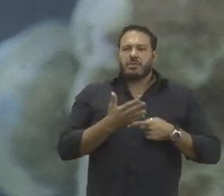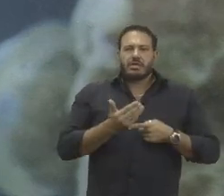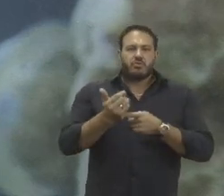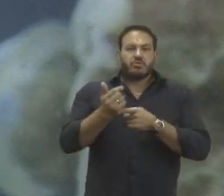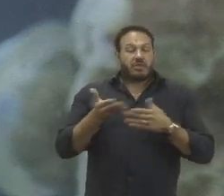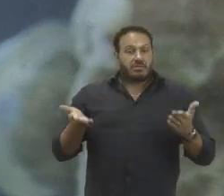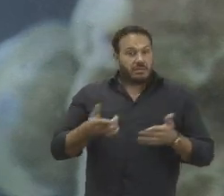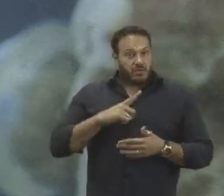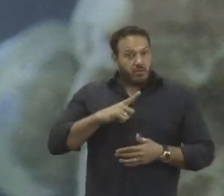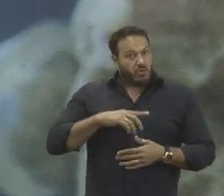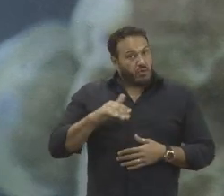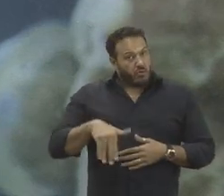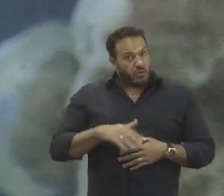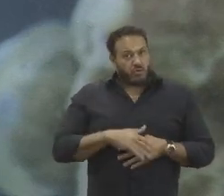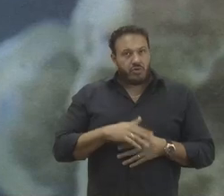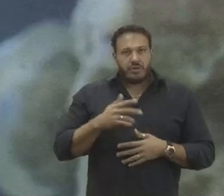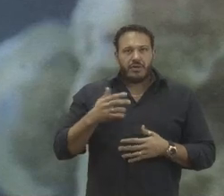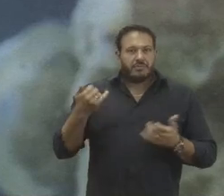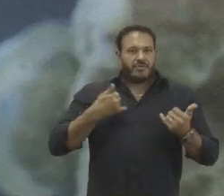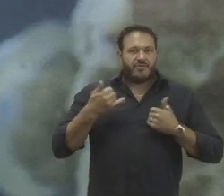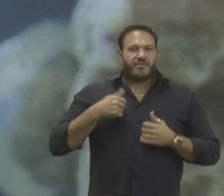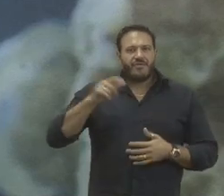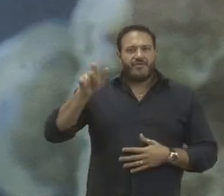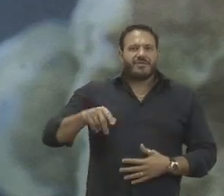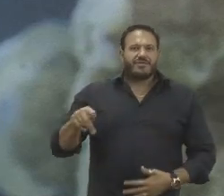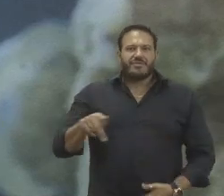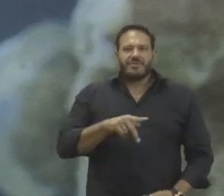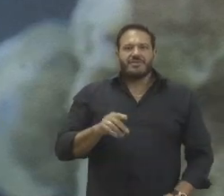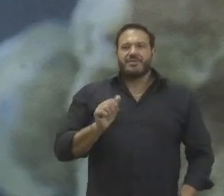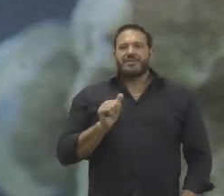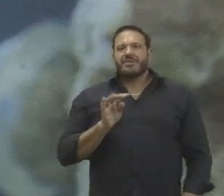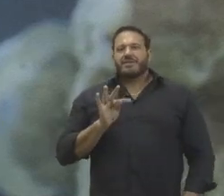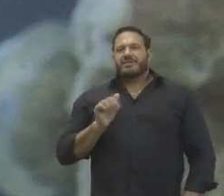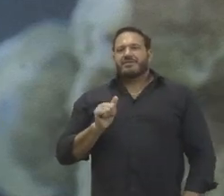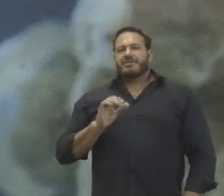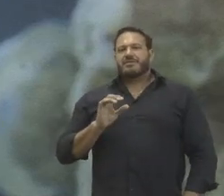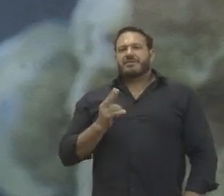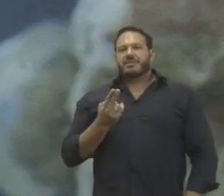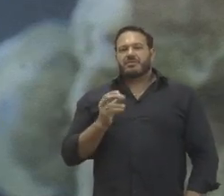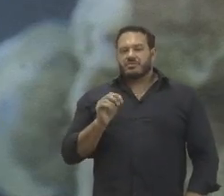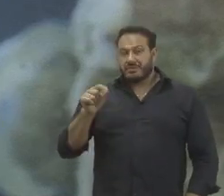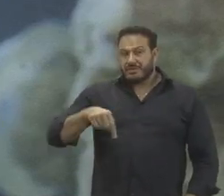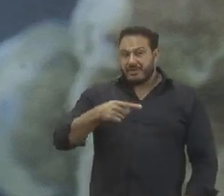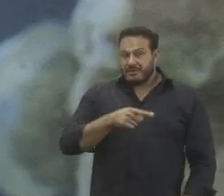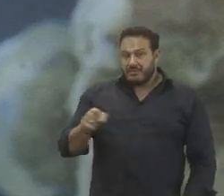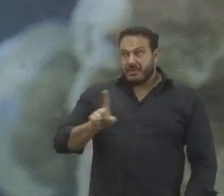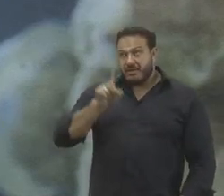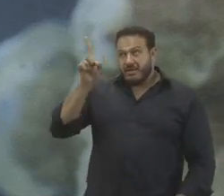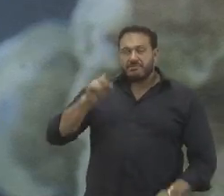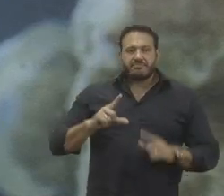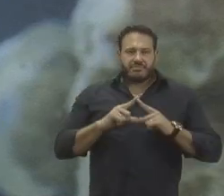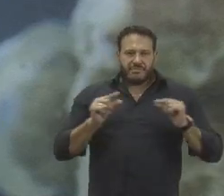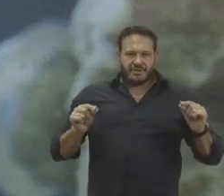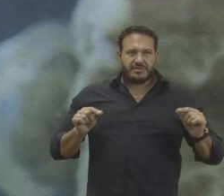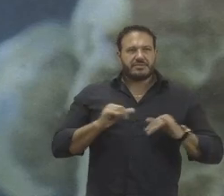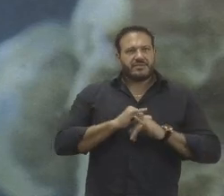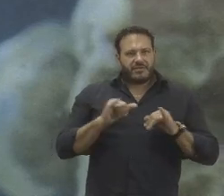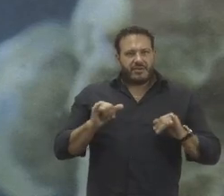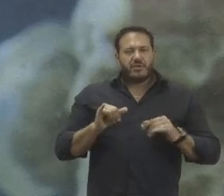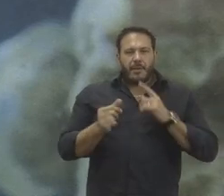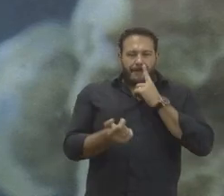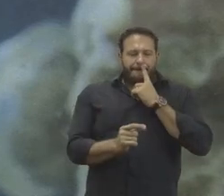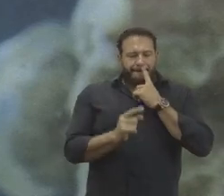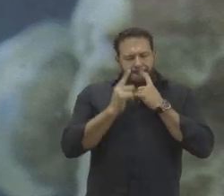hoje segundo me informa o professor Paulo Paul Artacho eh que teve essa semana lá falando em Brasília né Eh com a o